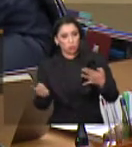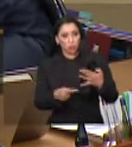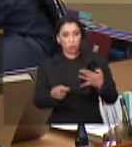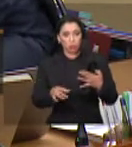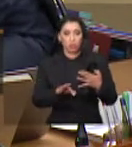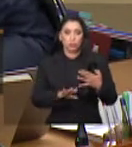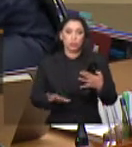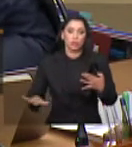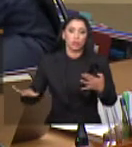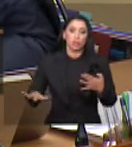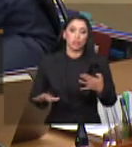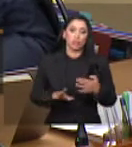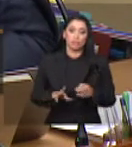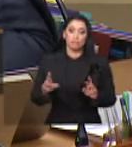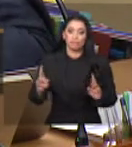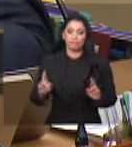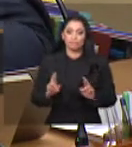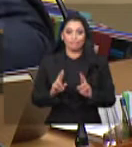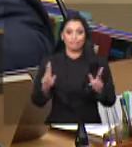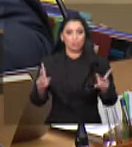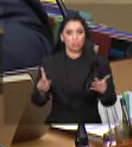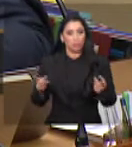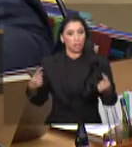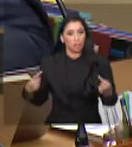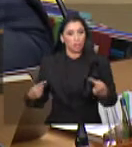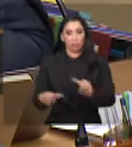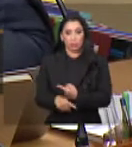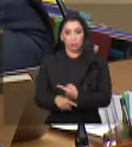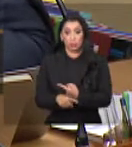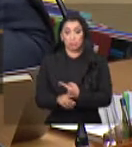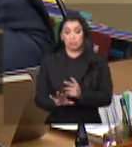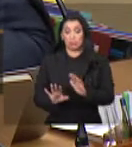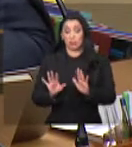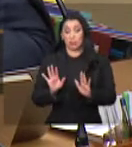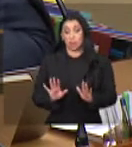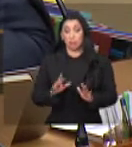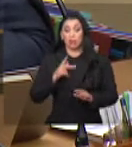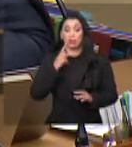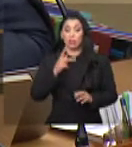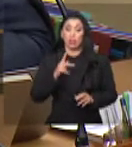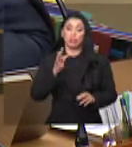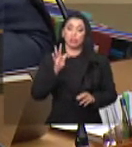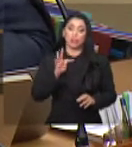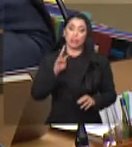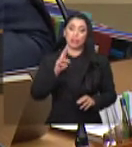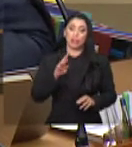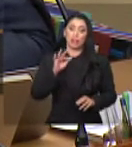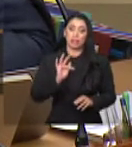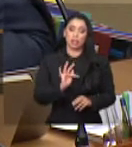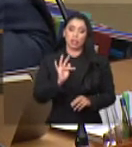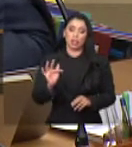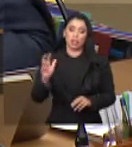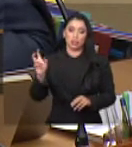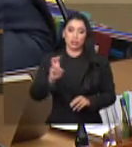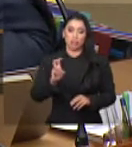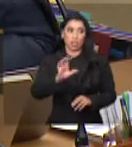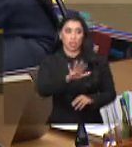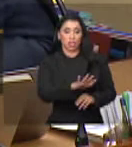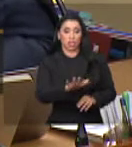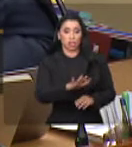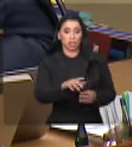divergente e são mencionados além do TRF da quinta região apenas